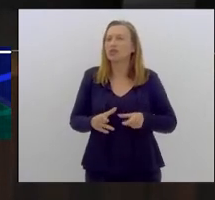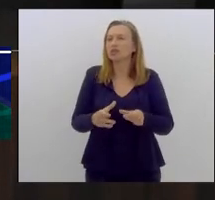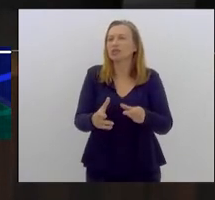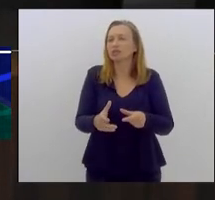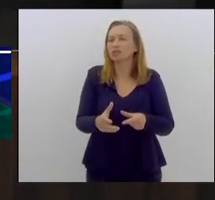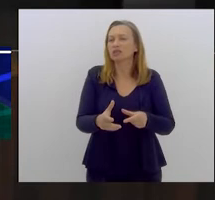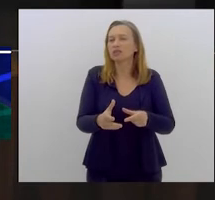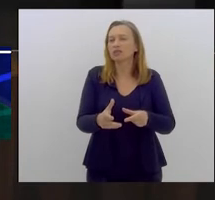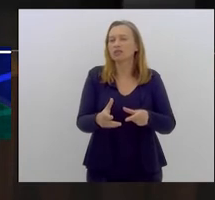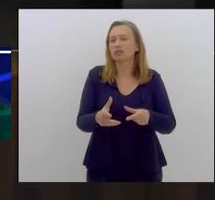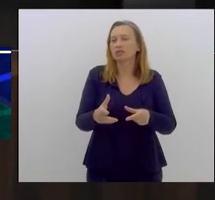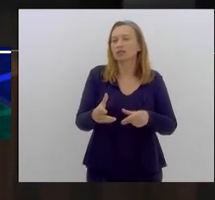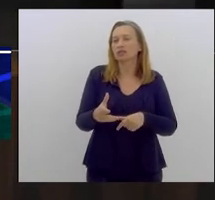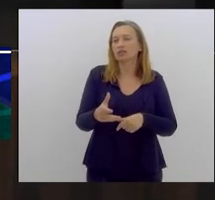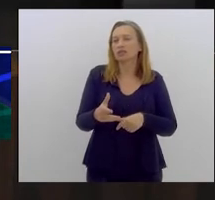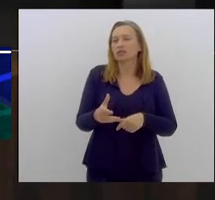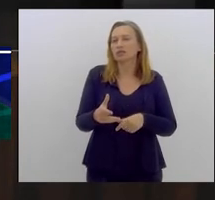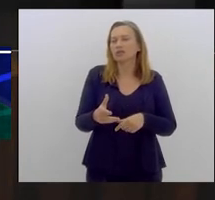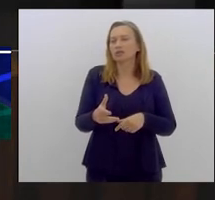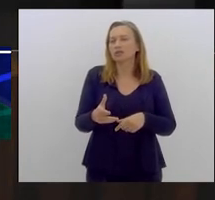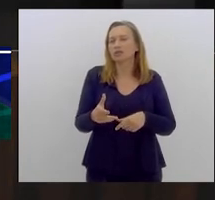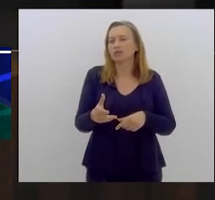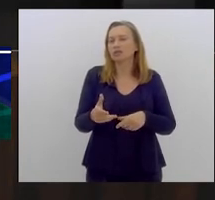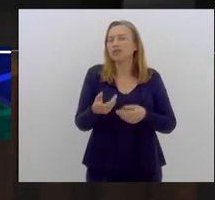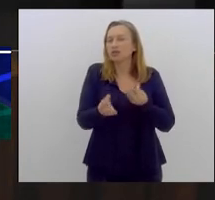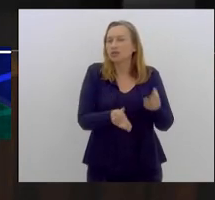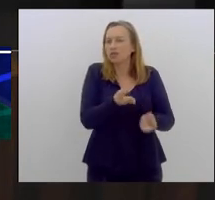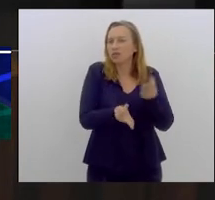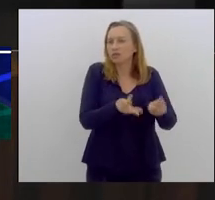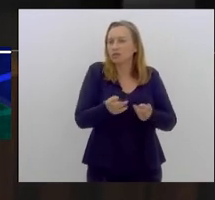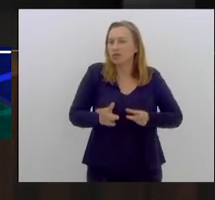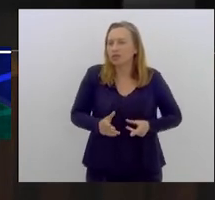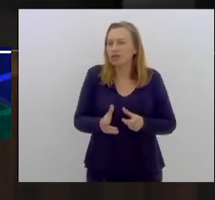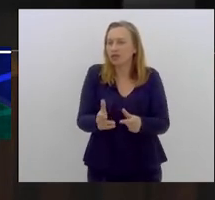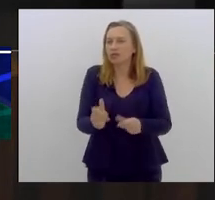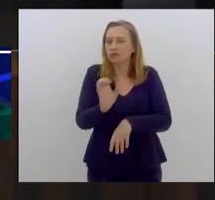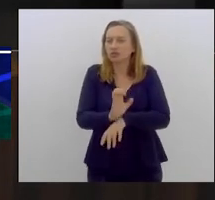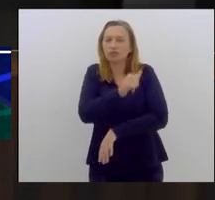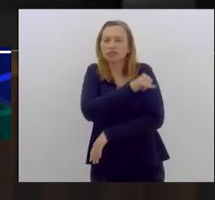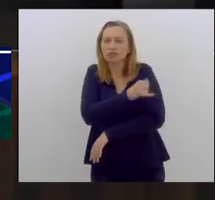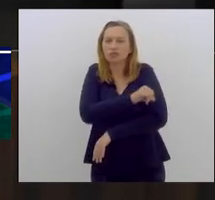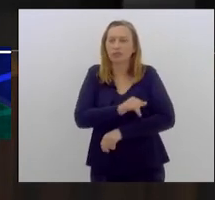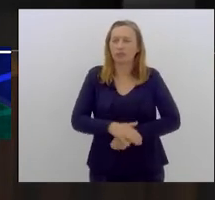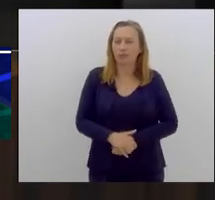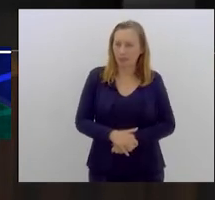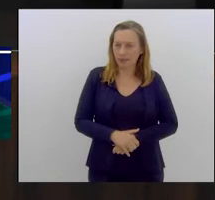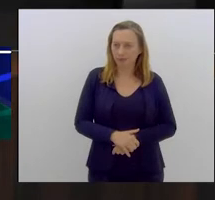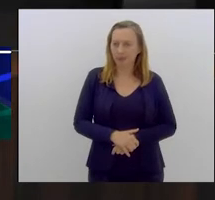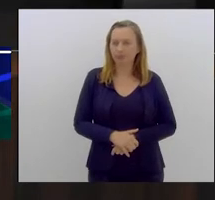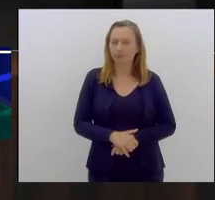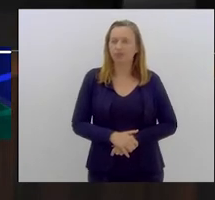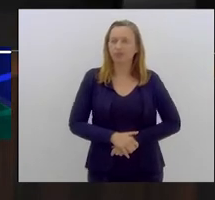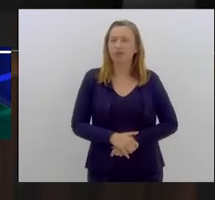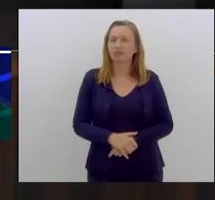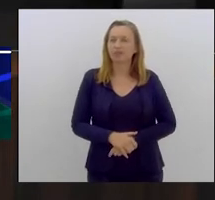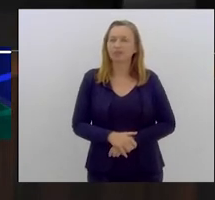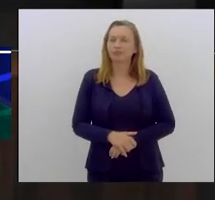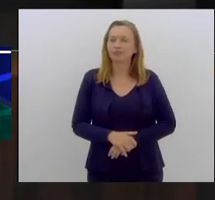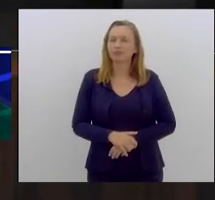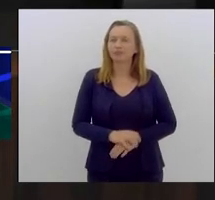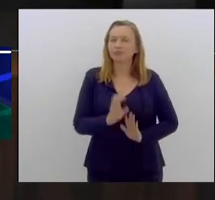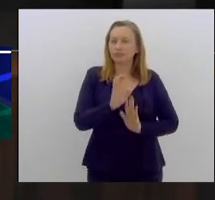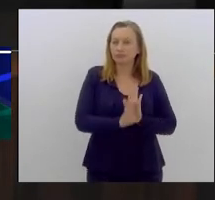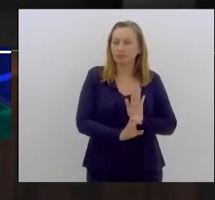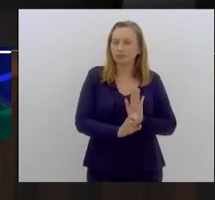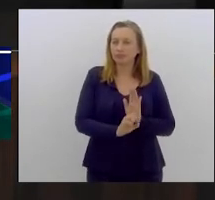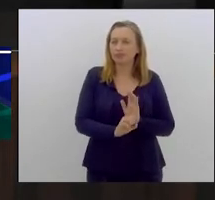reprodutiva submetidos ao tratamento de câncer no âmbito do Estado do Rio de Janeiro. Parecer as emendas de